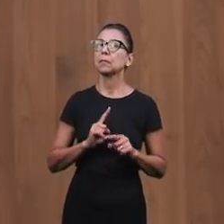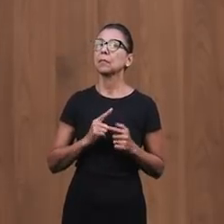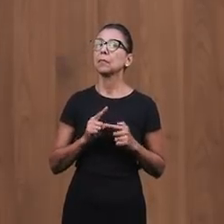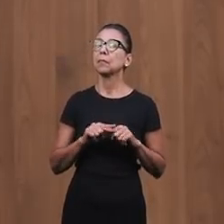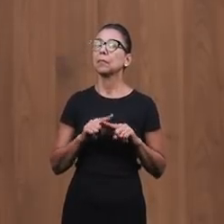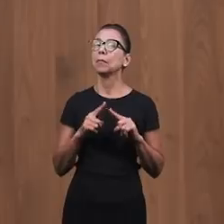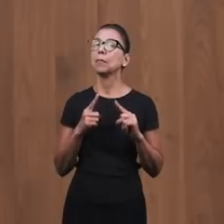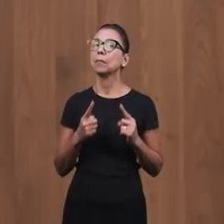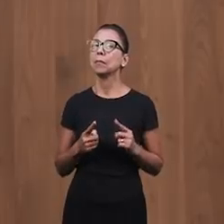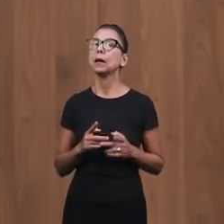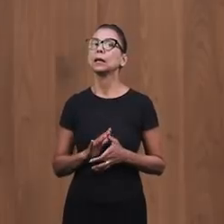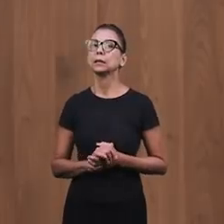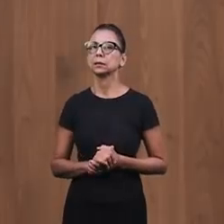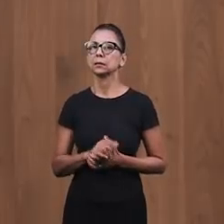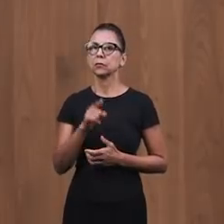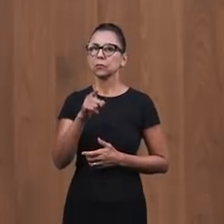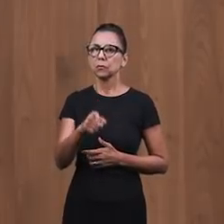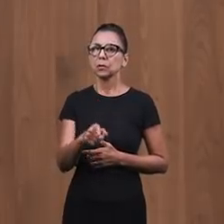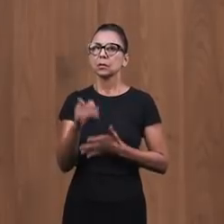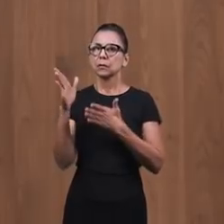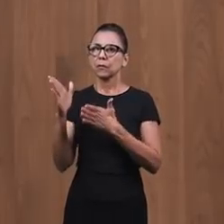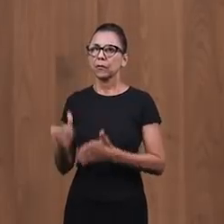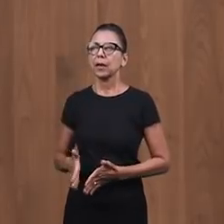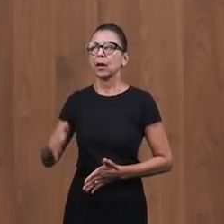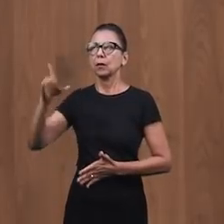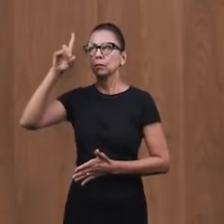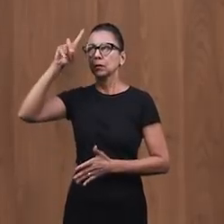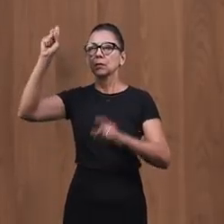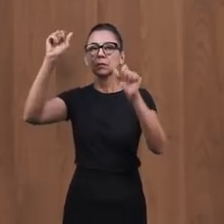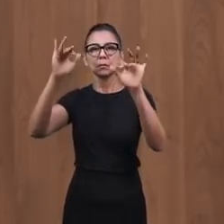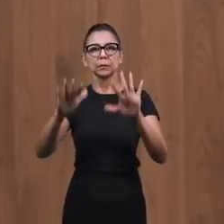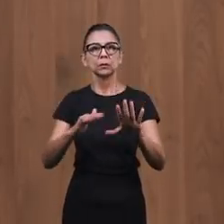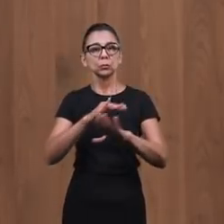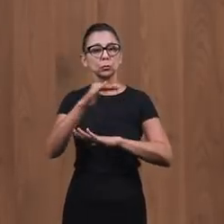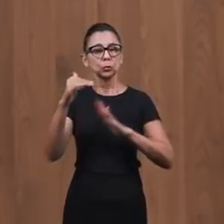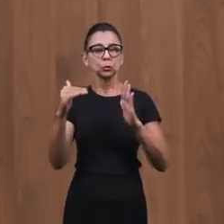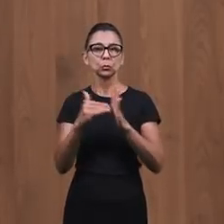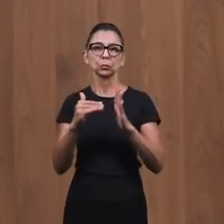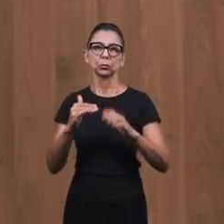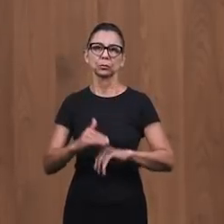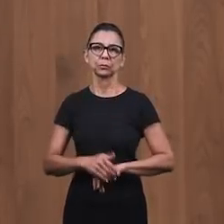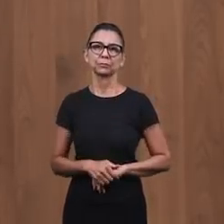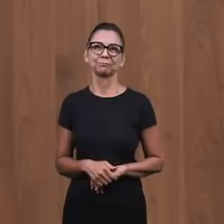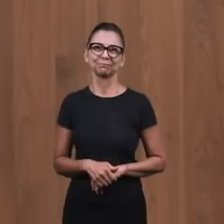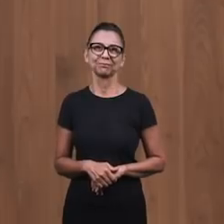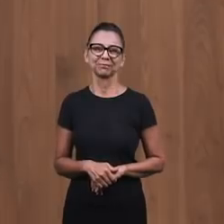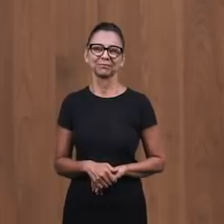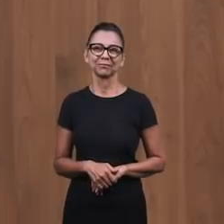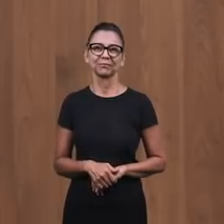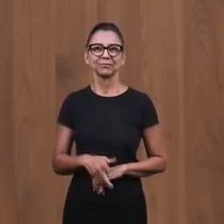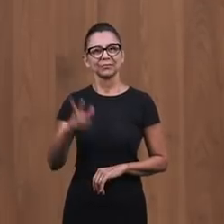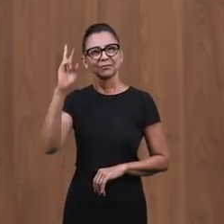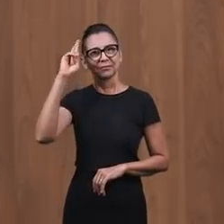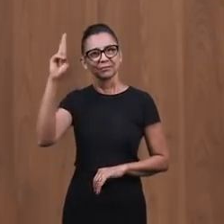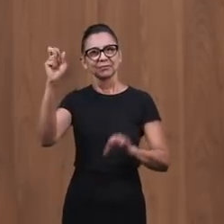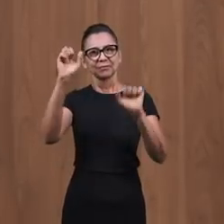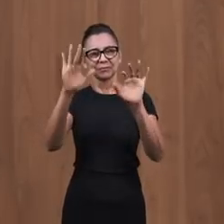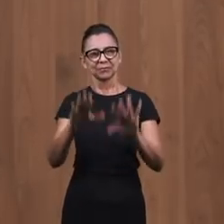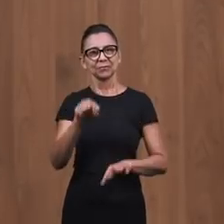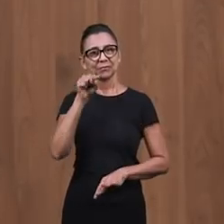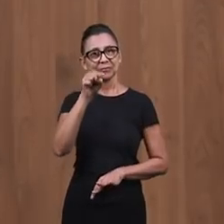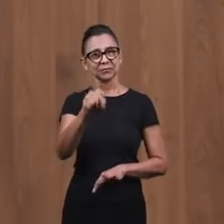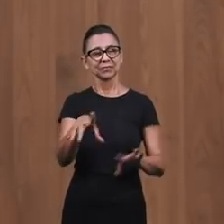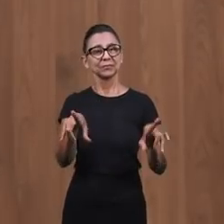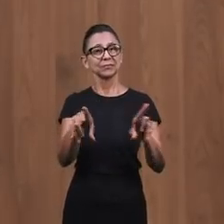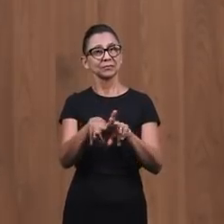consequência disso é que o Senhor nos honra em tudo que nós fazemos. E o Senhor vai te